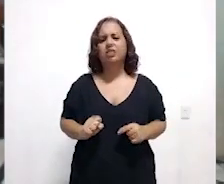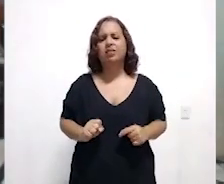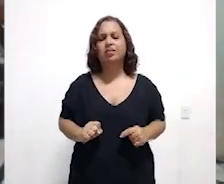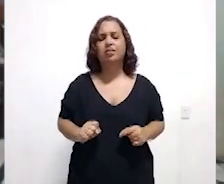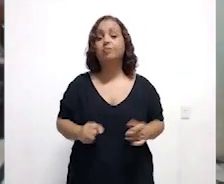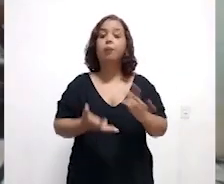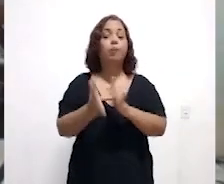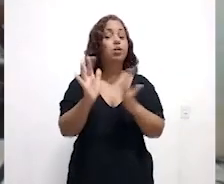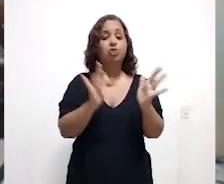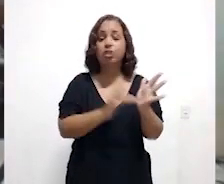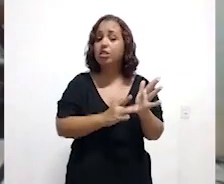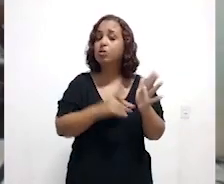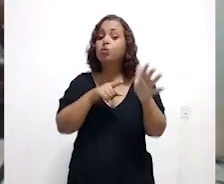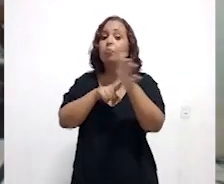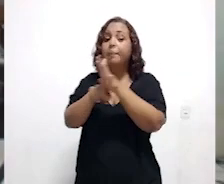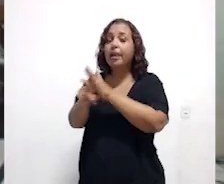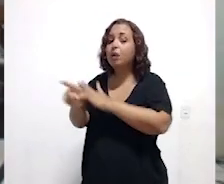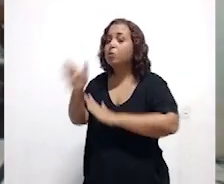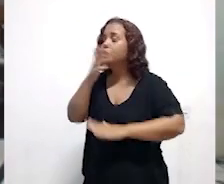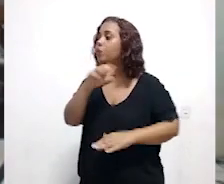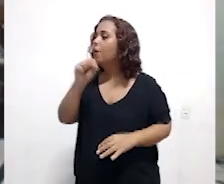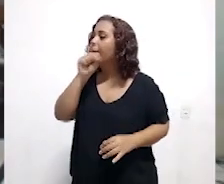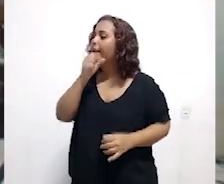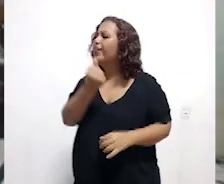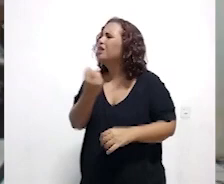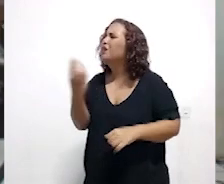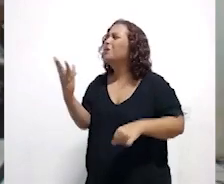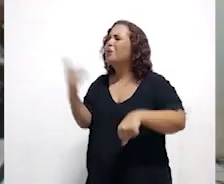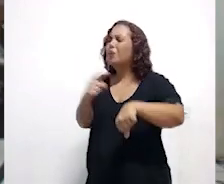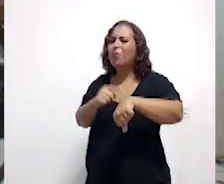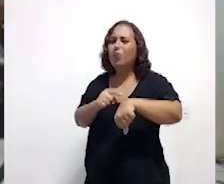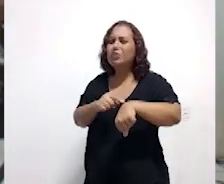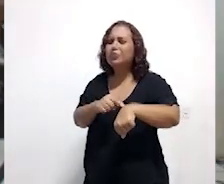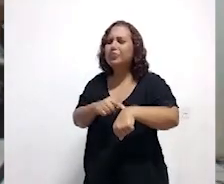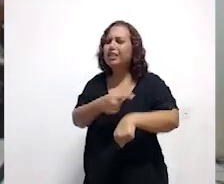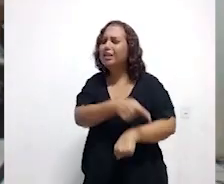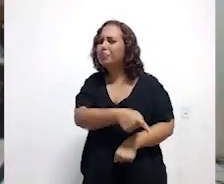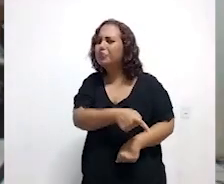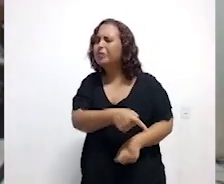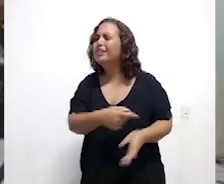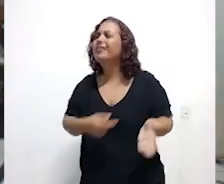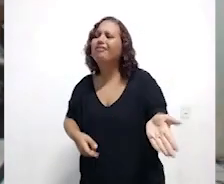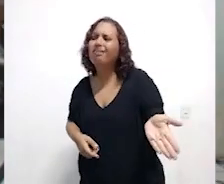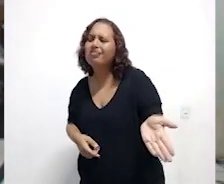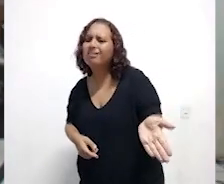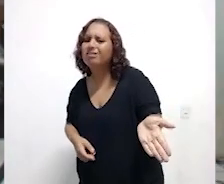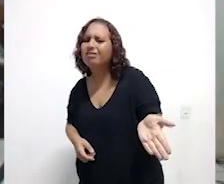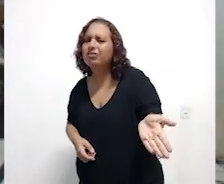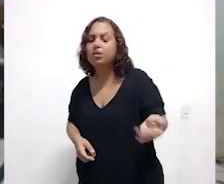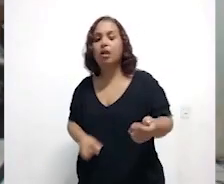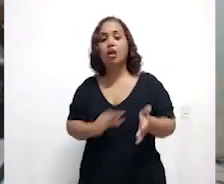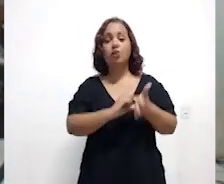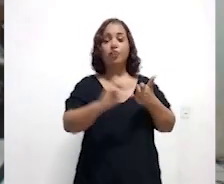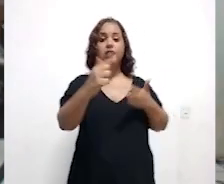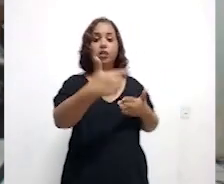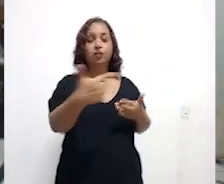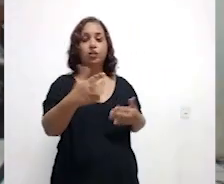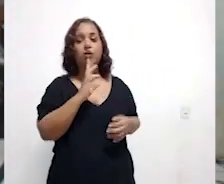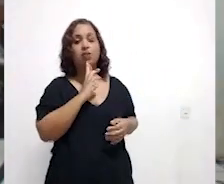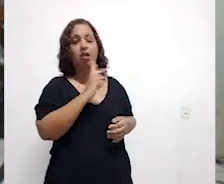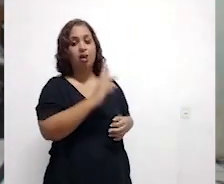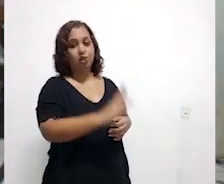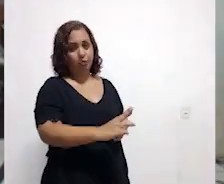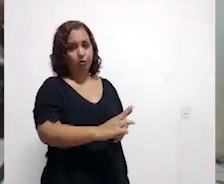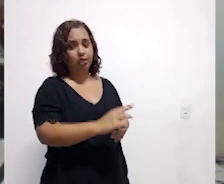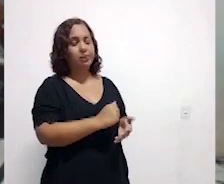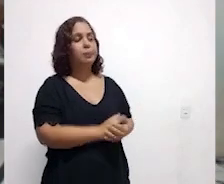Jesus perguntou ao pai há quanto tempo ele está assim, verso 21. No verso 22 ele vai dizer, complementando sua